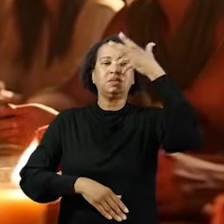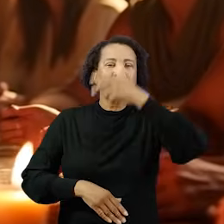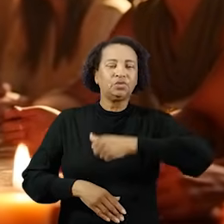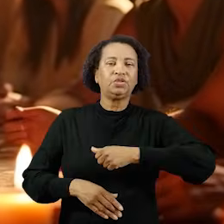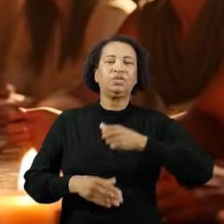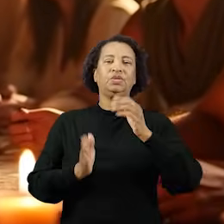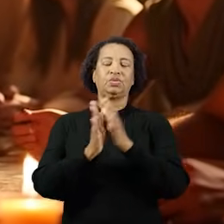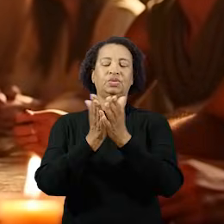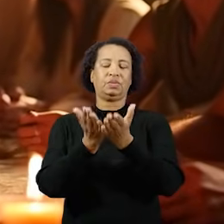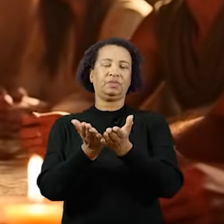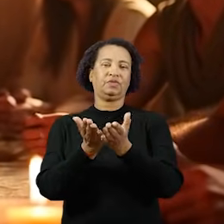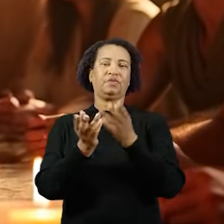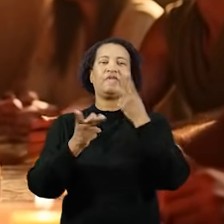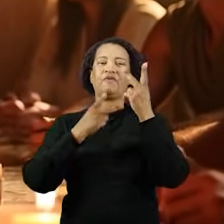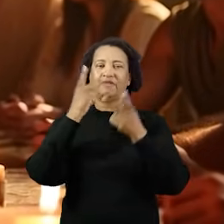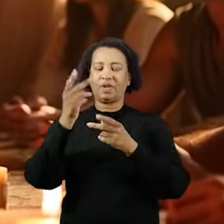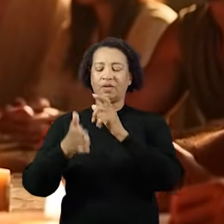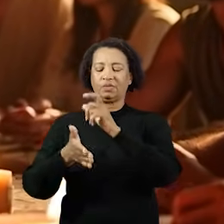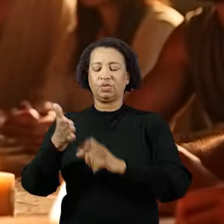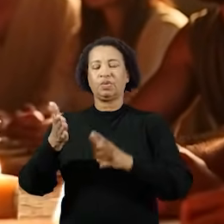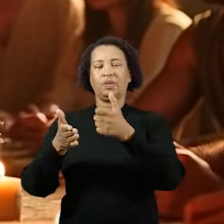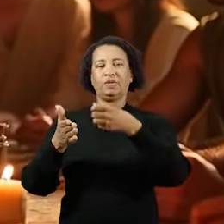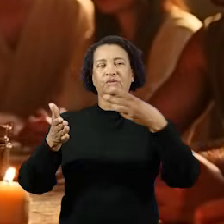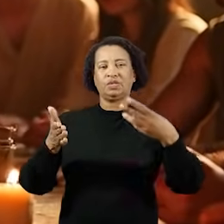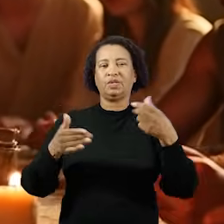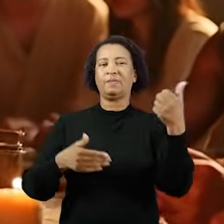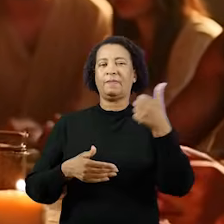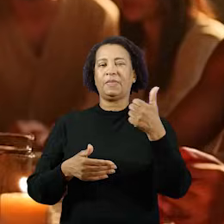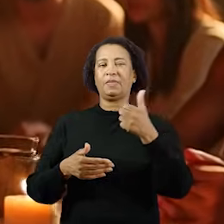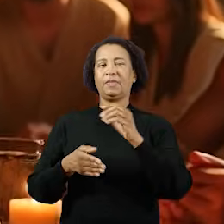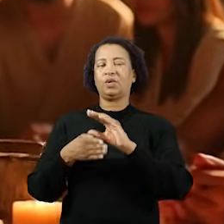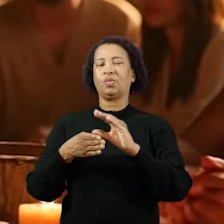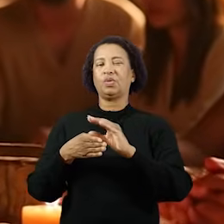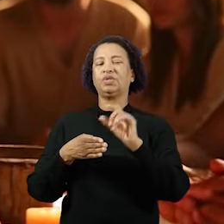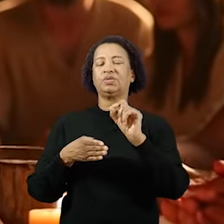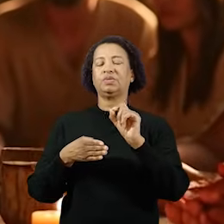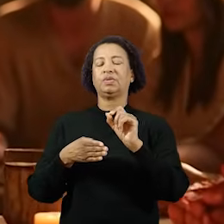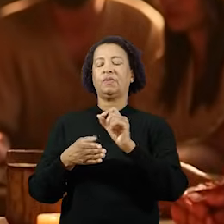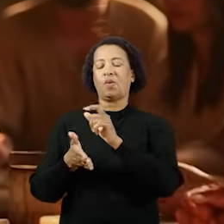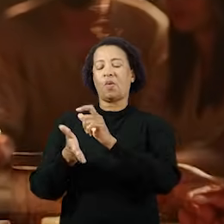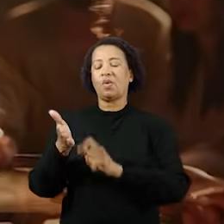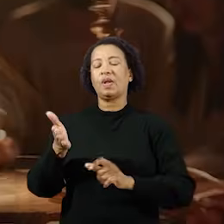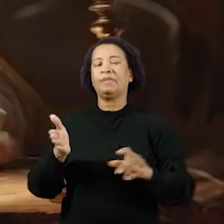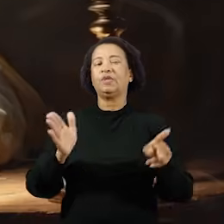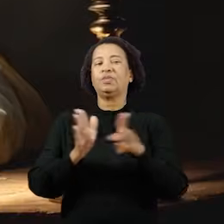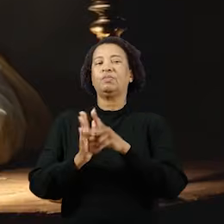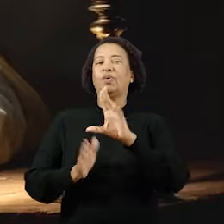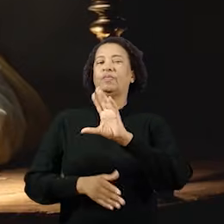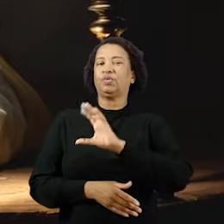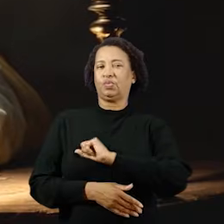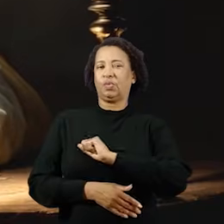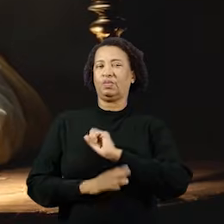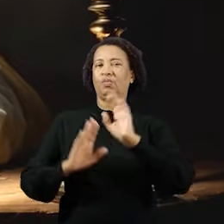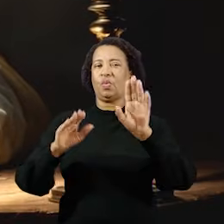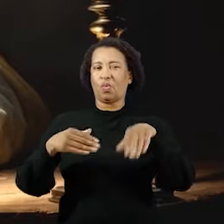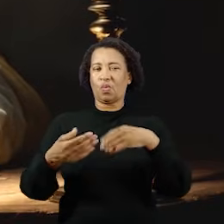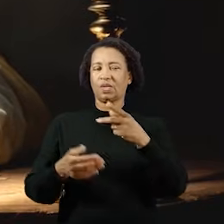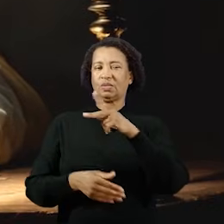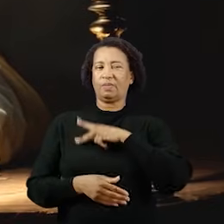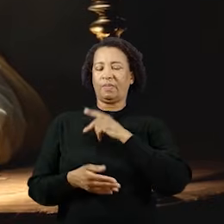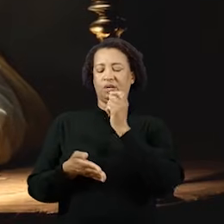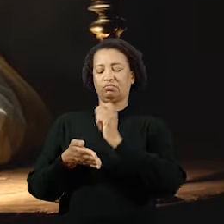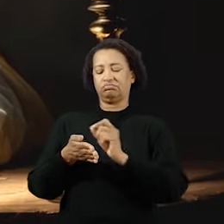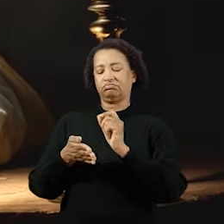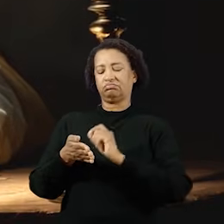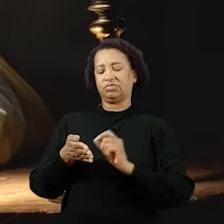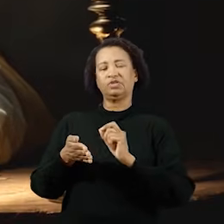Escrituras. Costumamos chamar o capítulo 13 de 1 Coríntios de o capítulo do amor. Quando Paulo escreveu